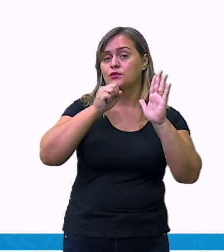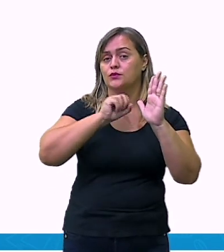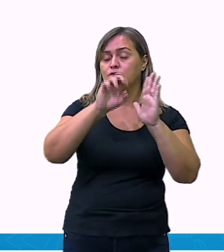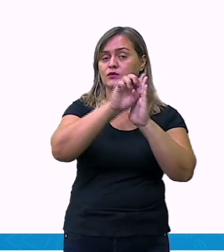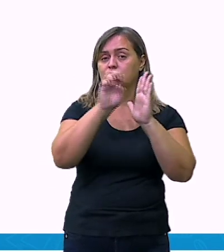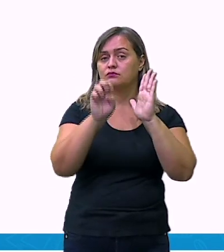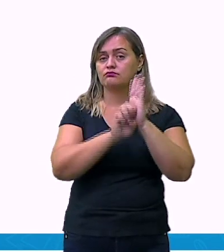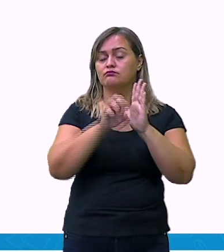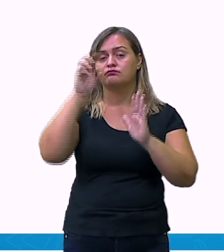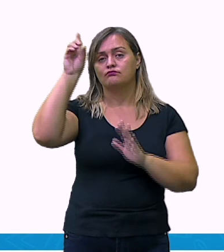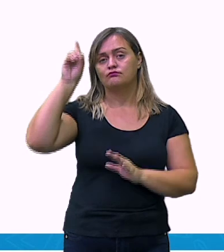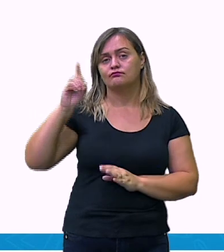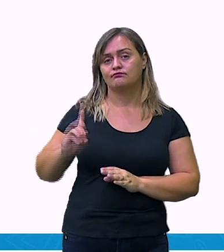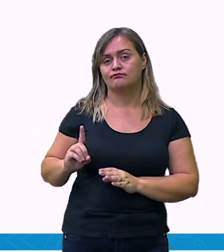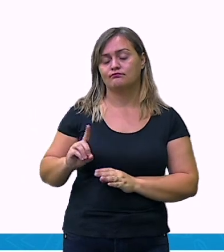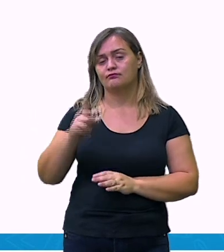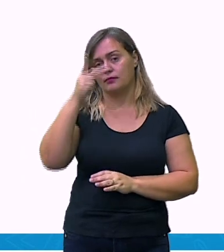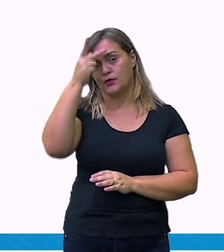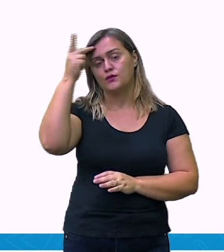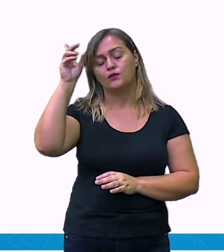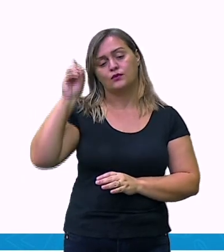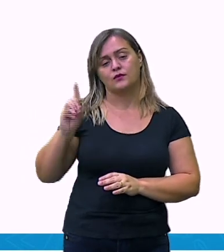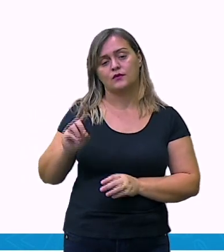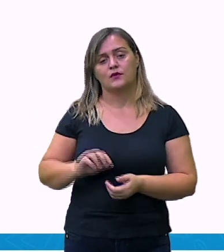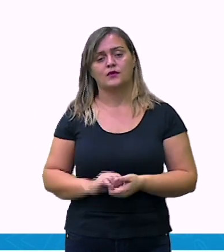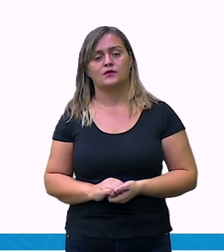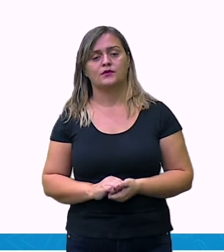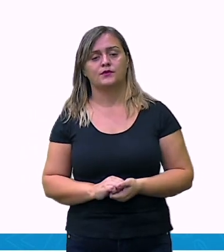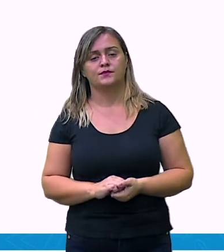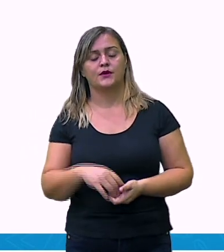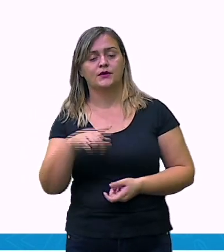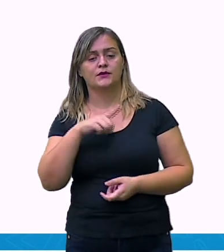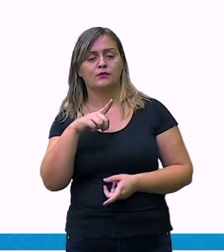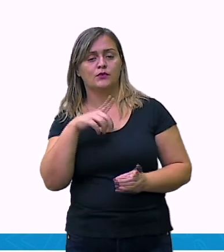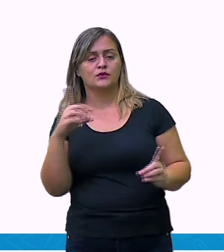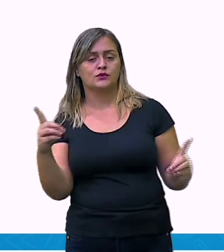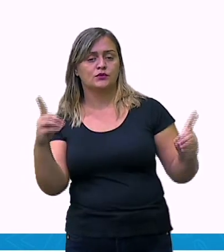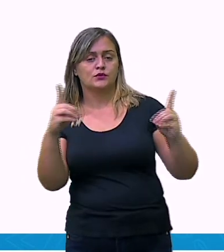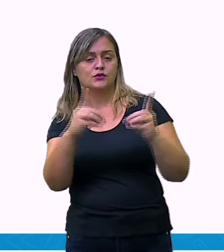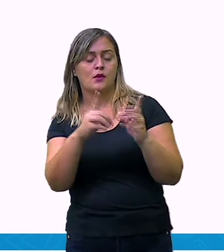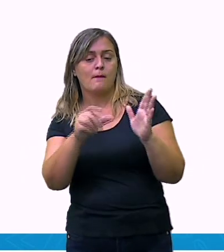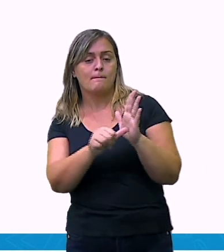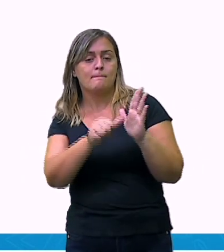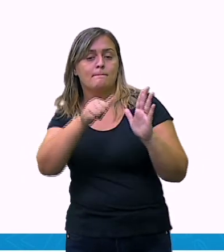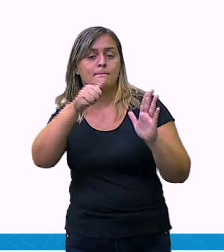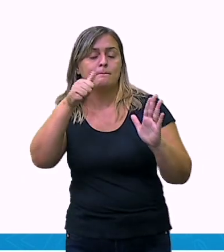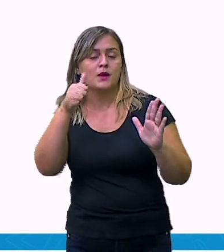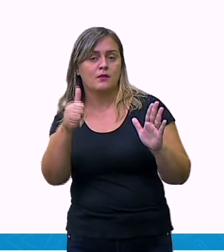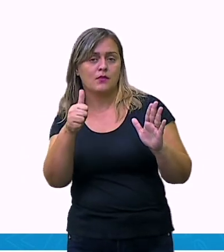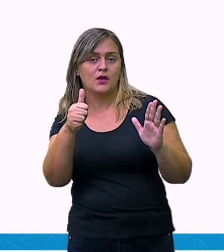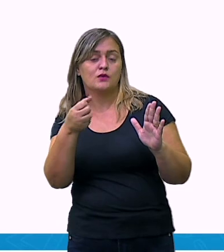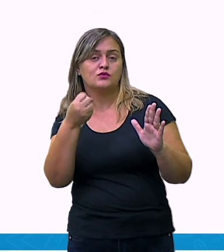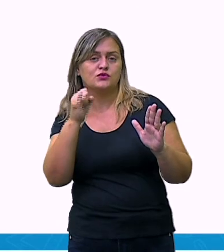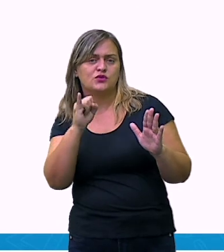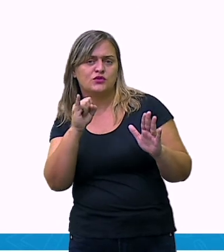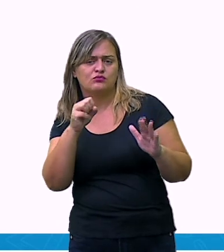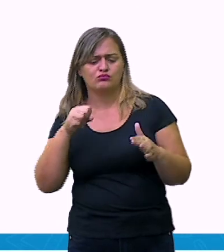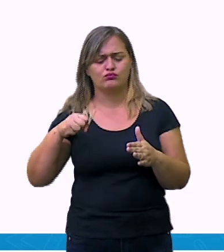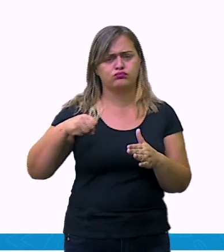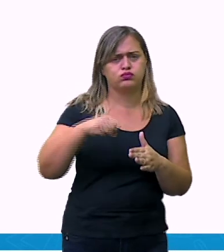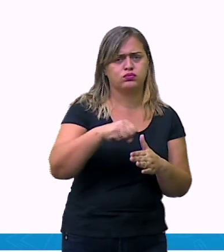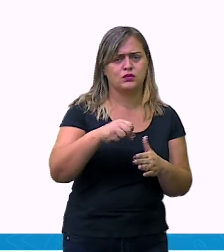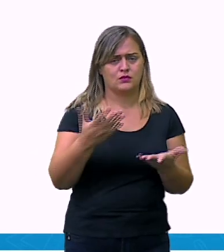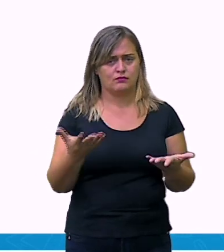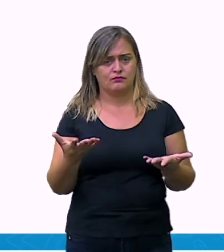Ser atendido antes dos outros em caso de acidentes. Nós temos as